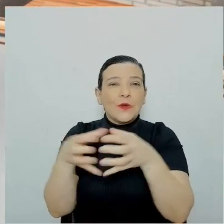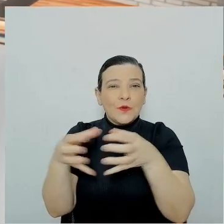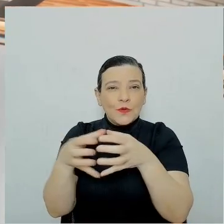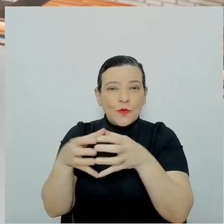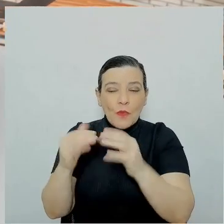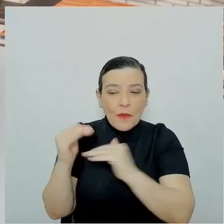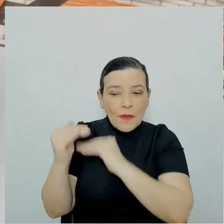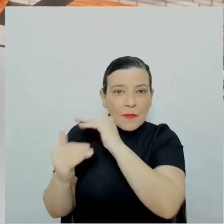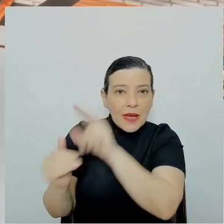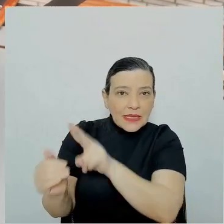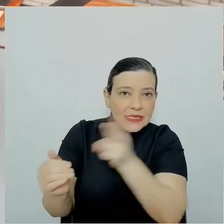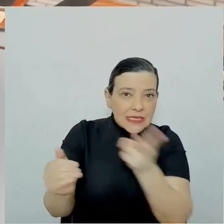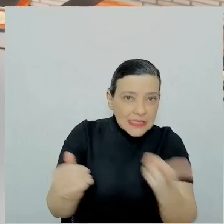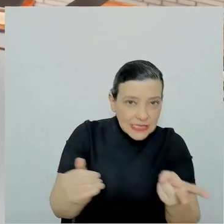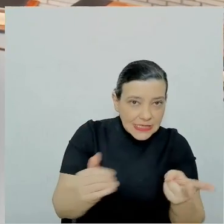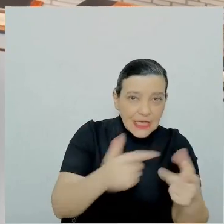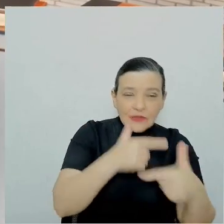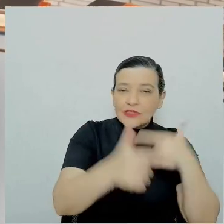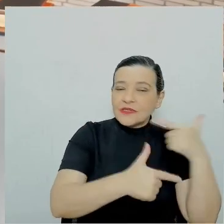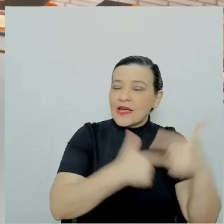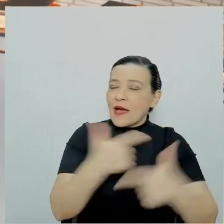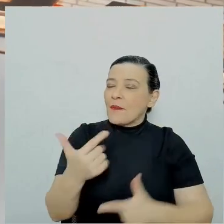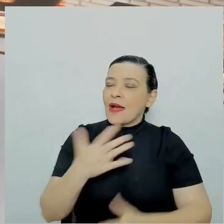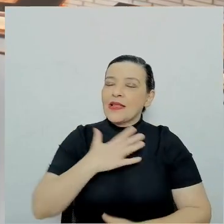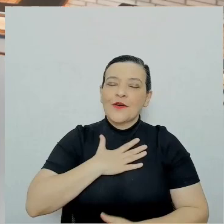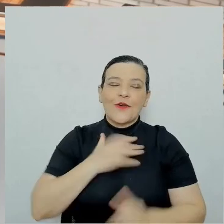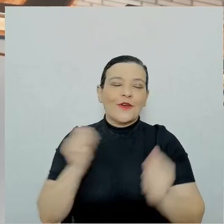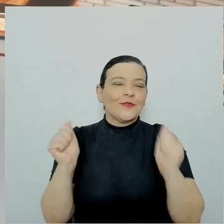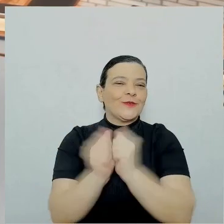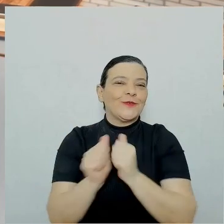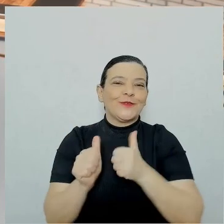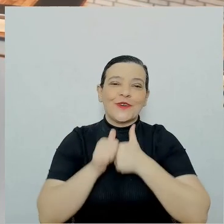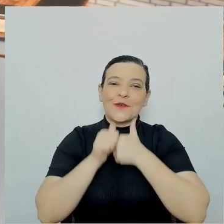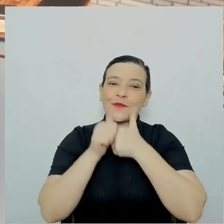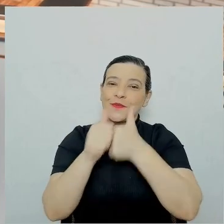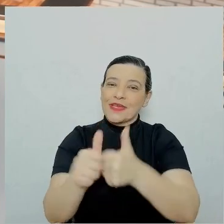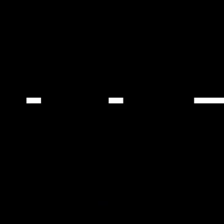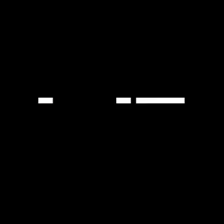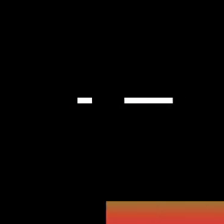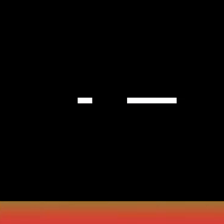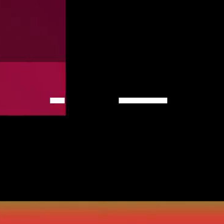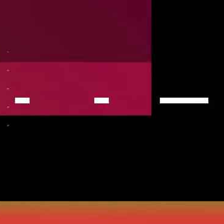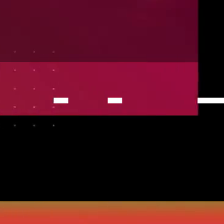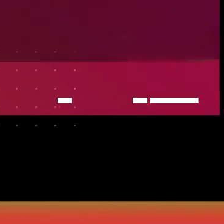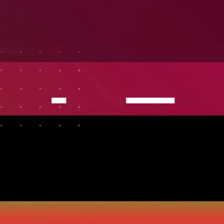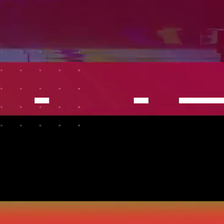porque é uma das fases que eu mais gosto de estar junto de vocês, inclusive para ajudar nesse processo.